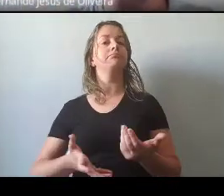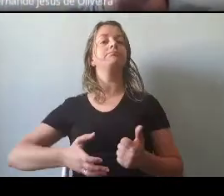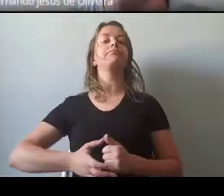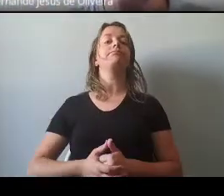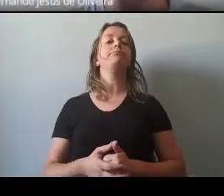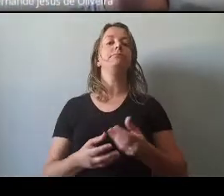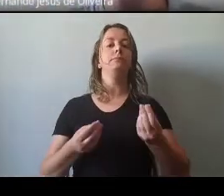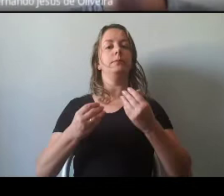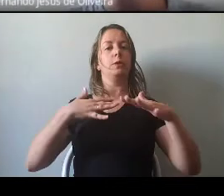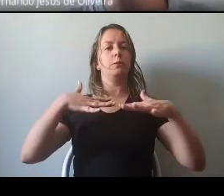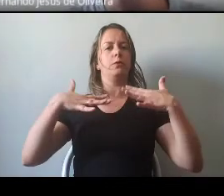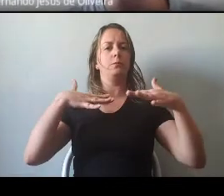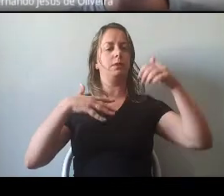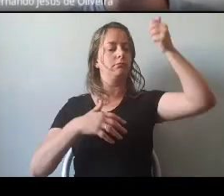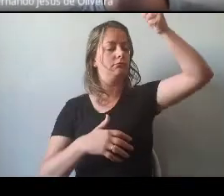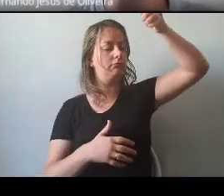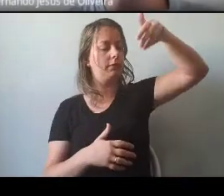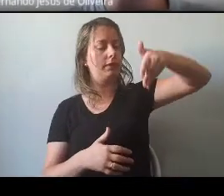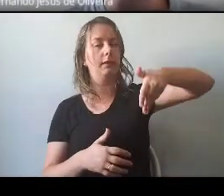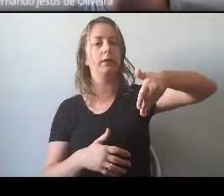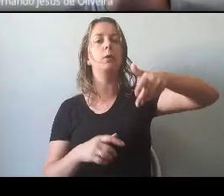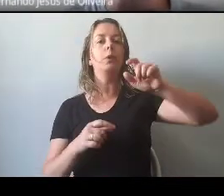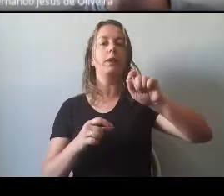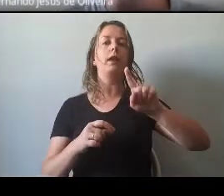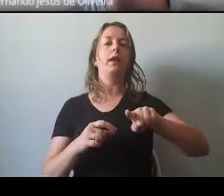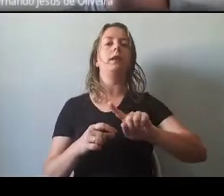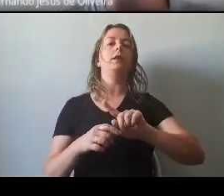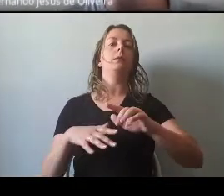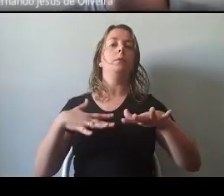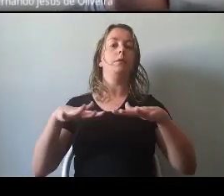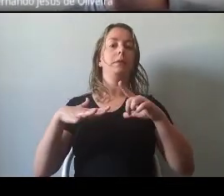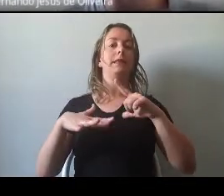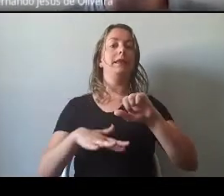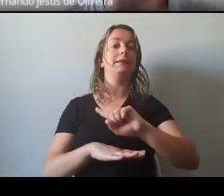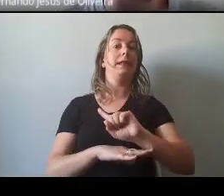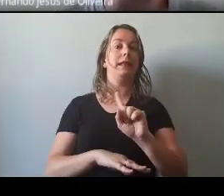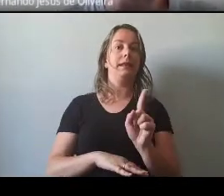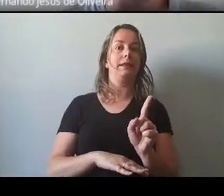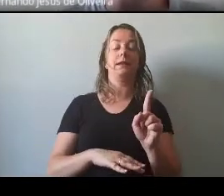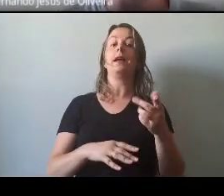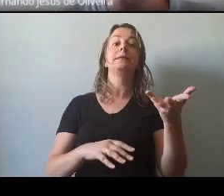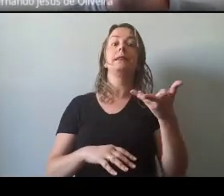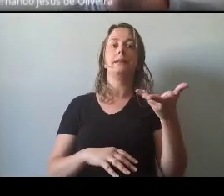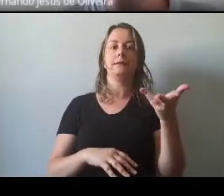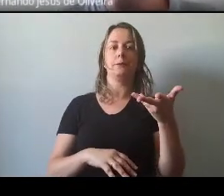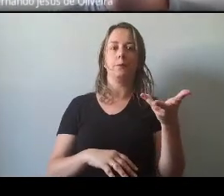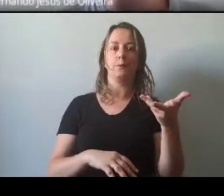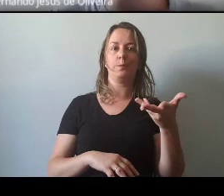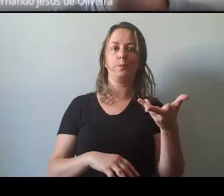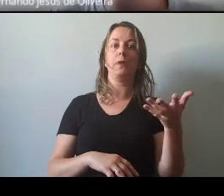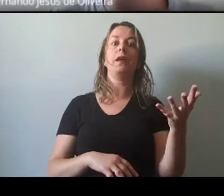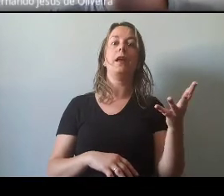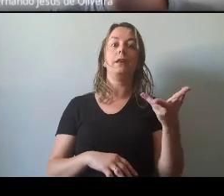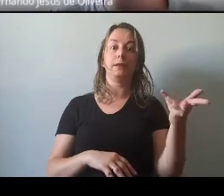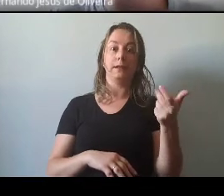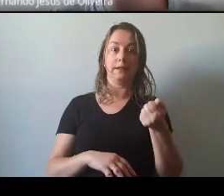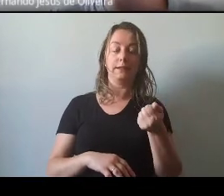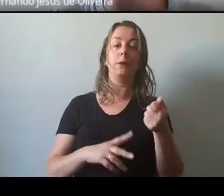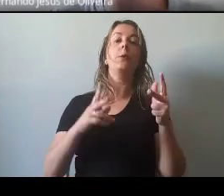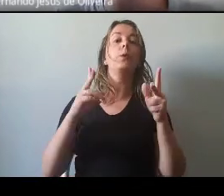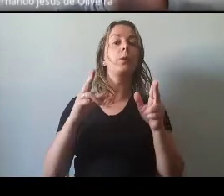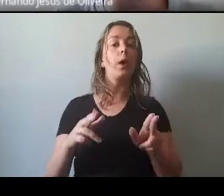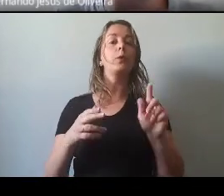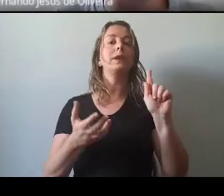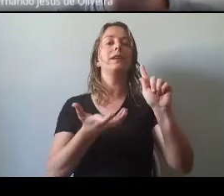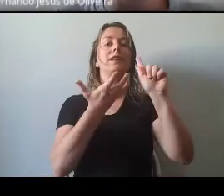E aí, nesse caso, o movimento de queda livre vai ser um movimento acelerado, com aceleração igual à aceleração